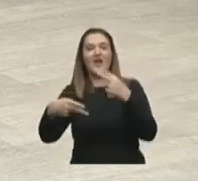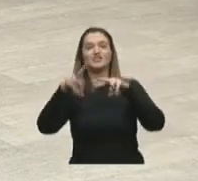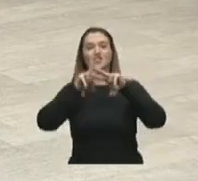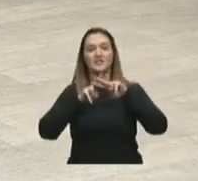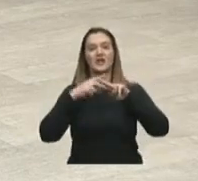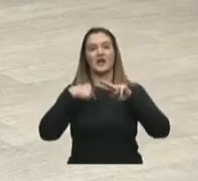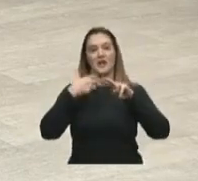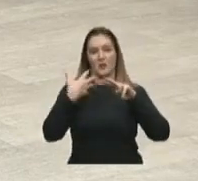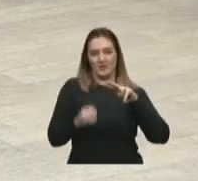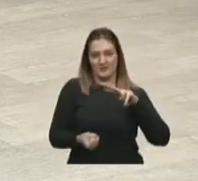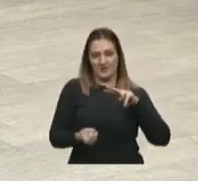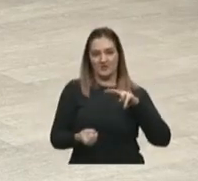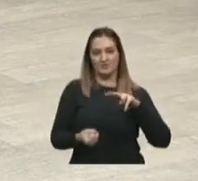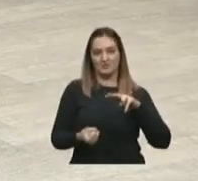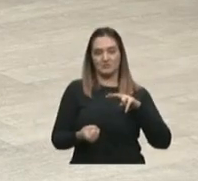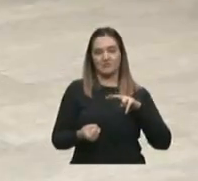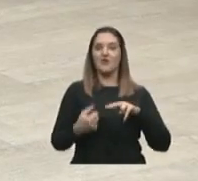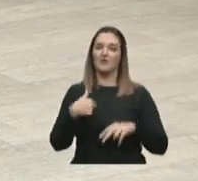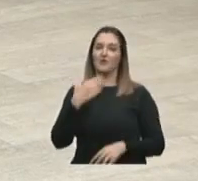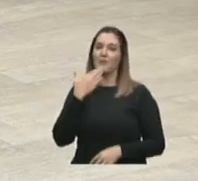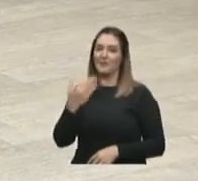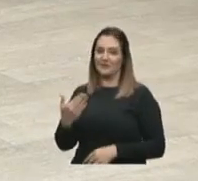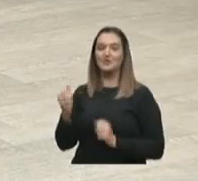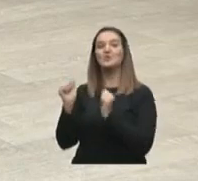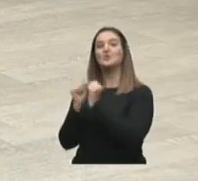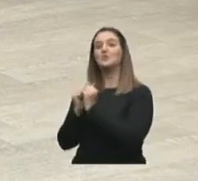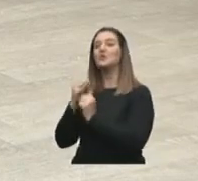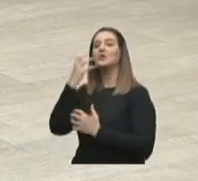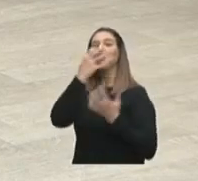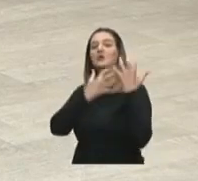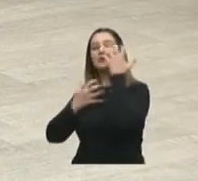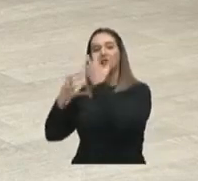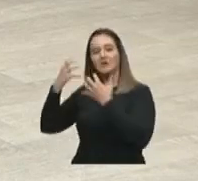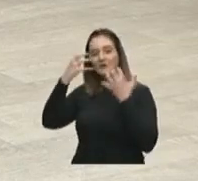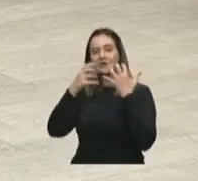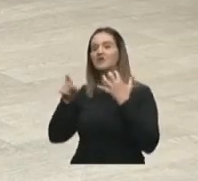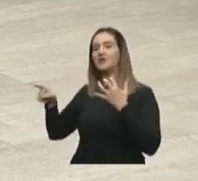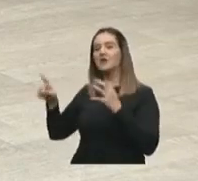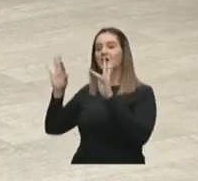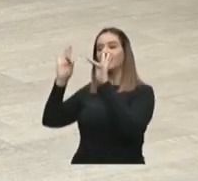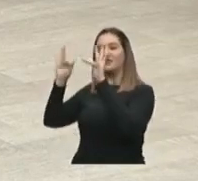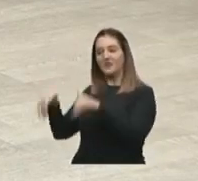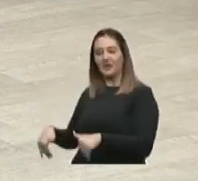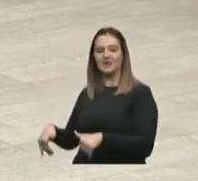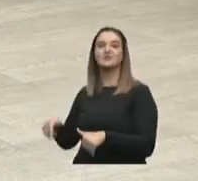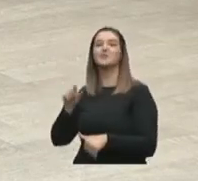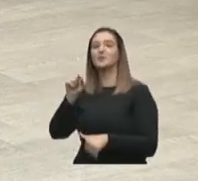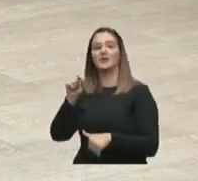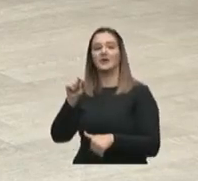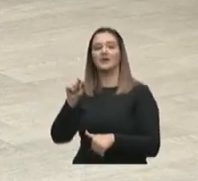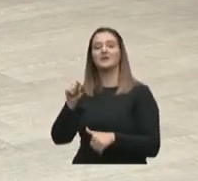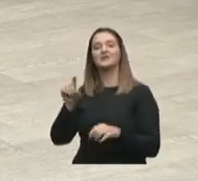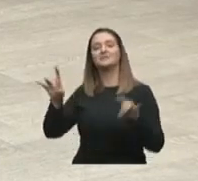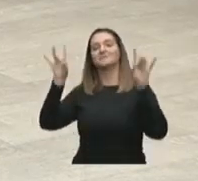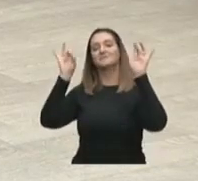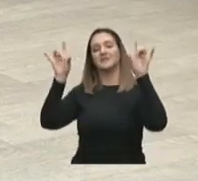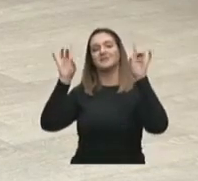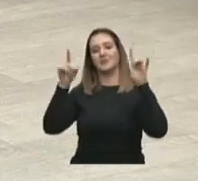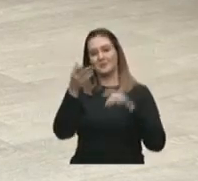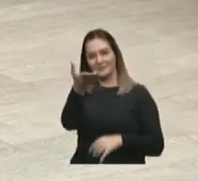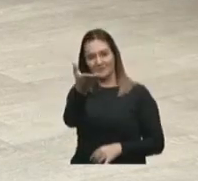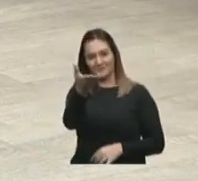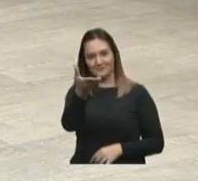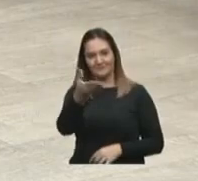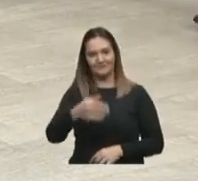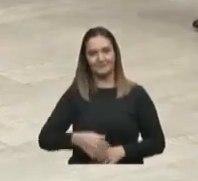aceito, eu aceito, eu aceito, eu vou pedir aos arautos do rei que termine meu sermão cantando essa mensagem especial para